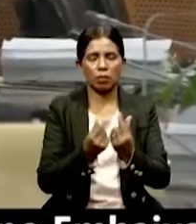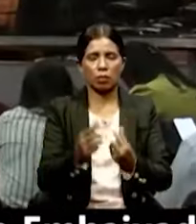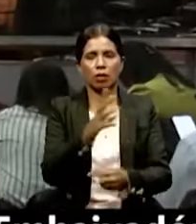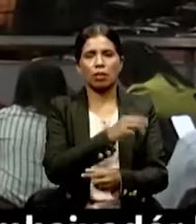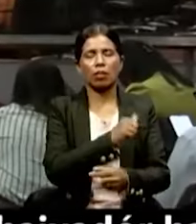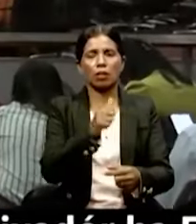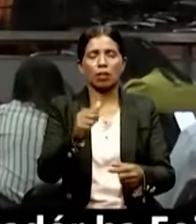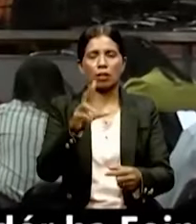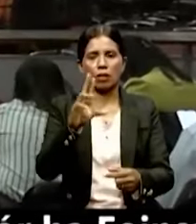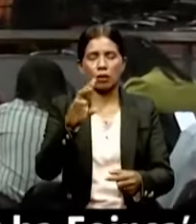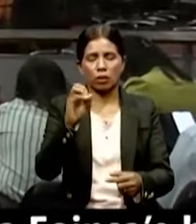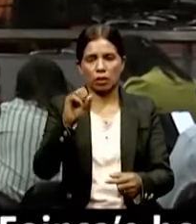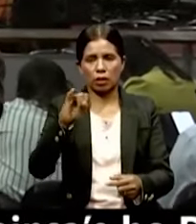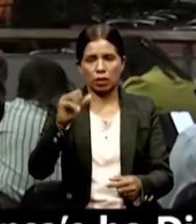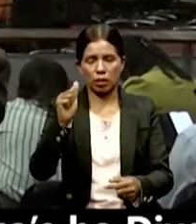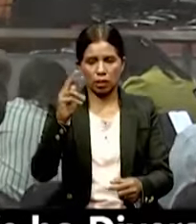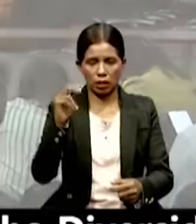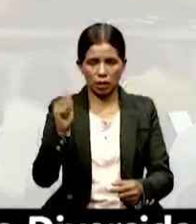ho Rosinha Martins.